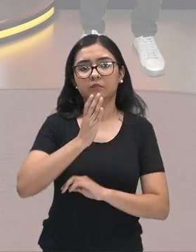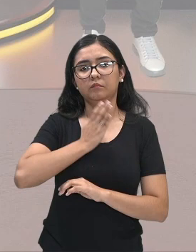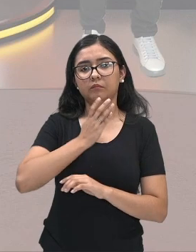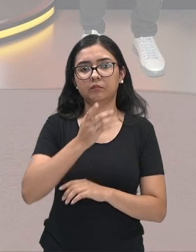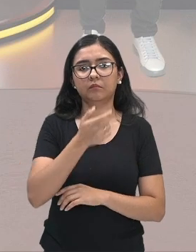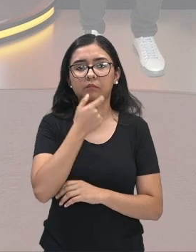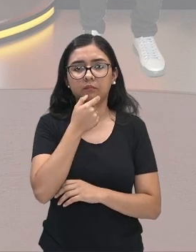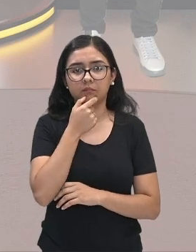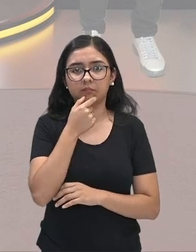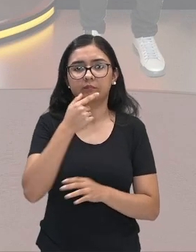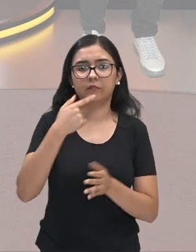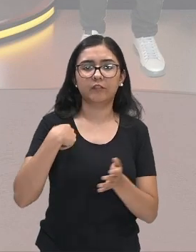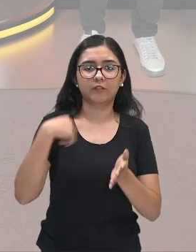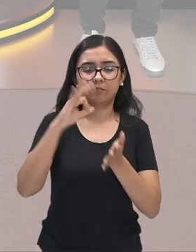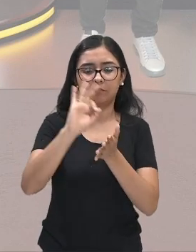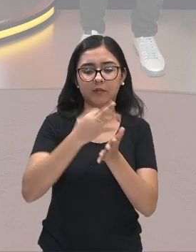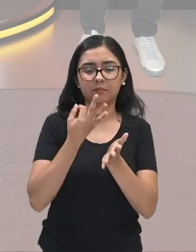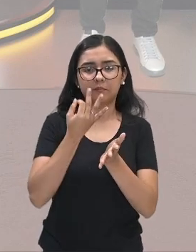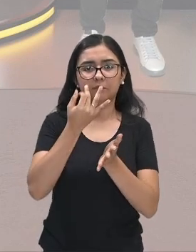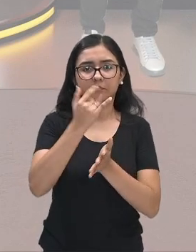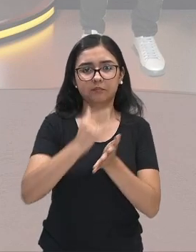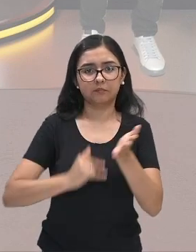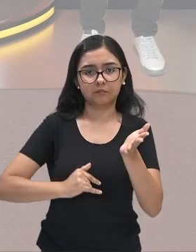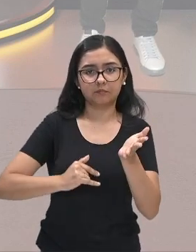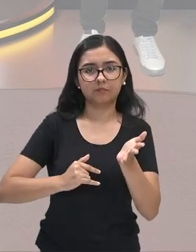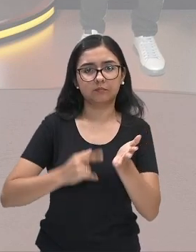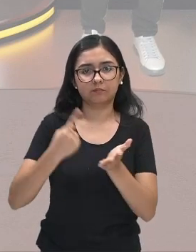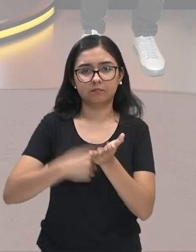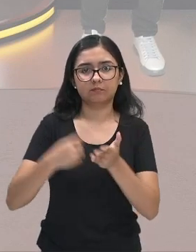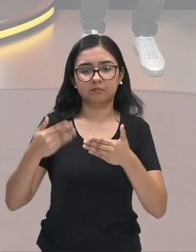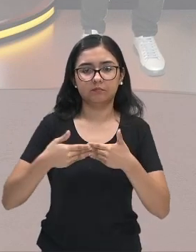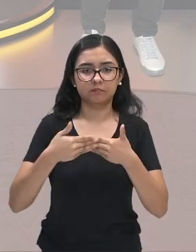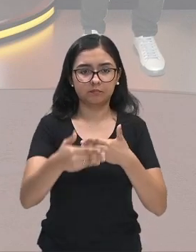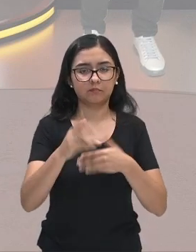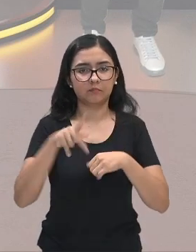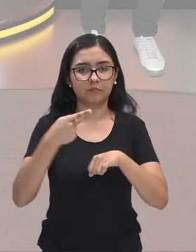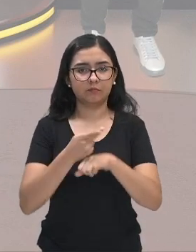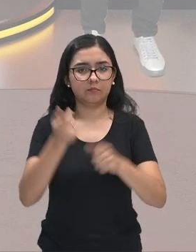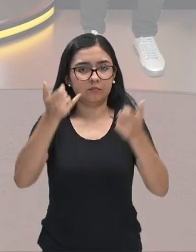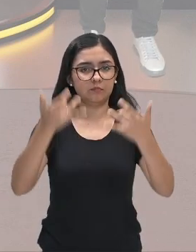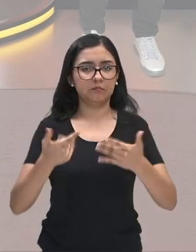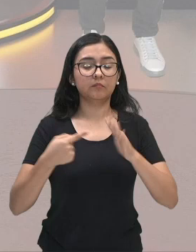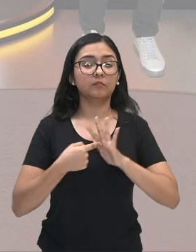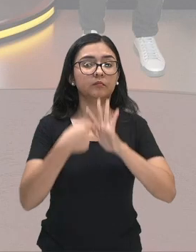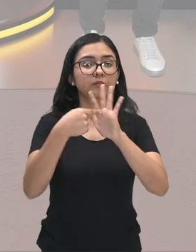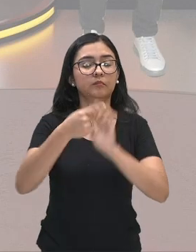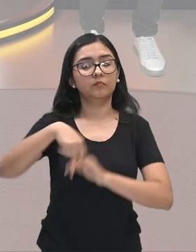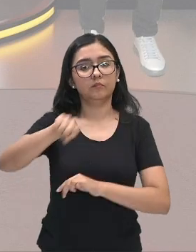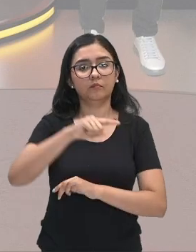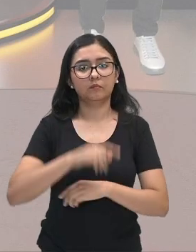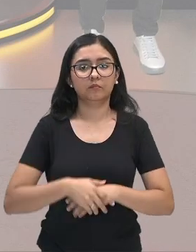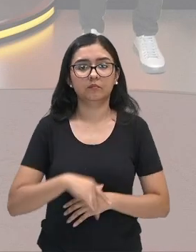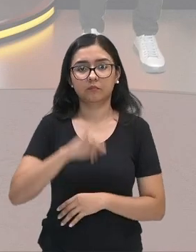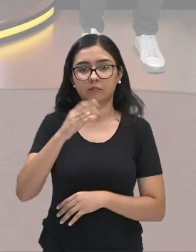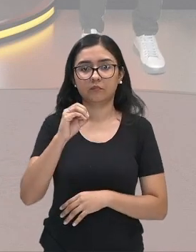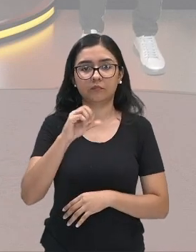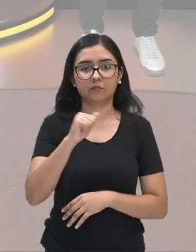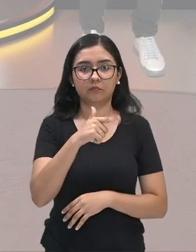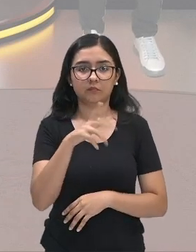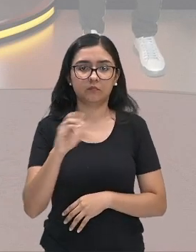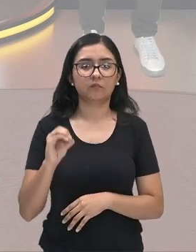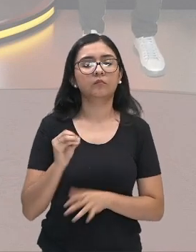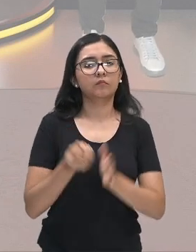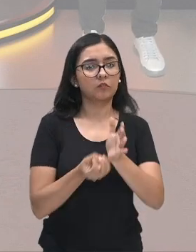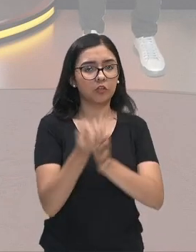através dos tratados assinados a partir daquele ano, que nós vamos ver daqui a pouco. Com Dom João Dom João